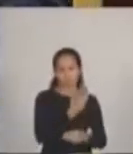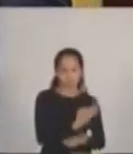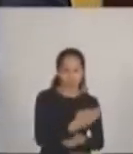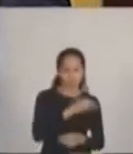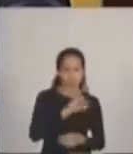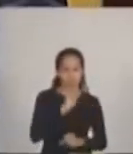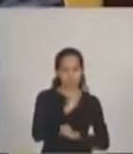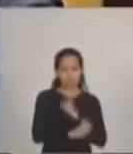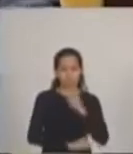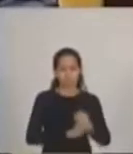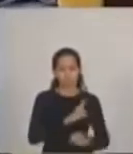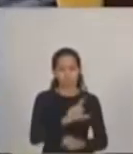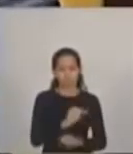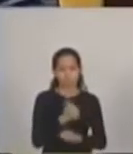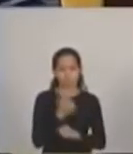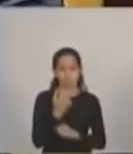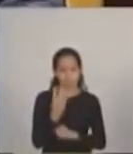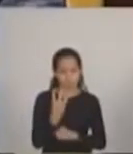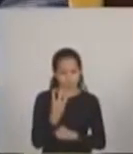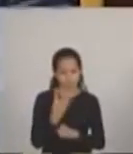39/2014, que se tornou